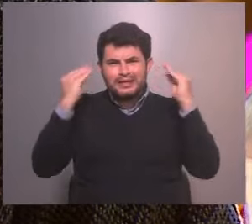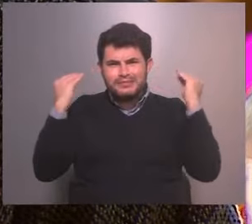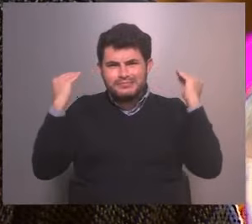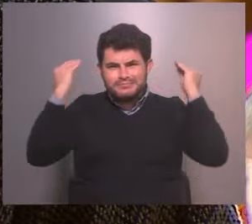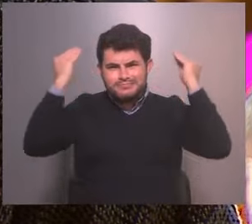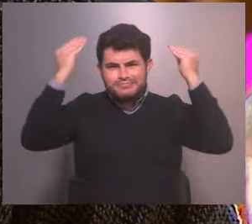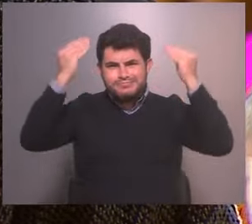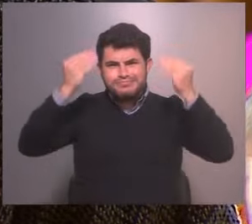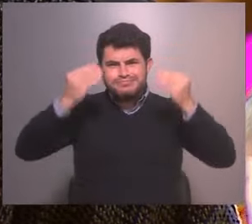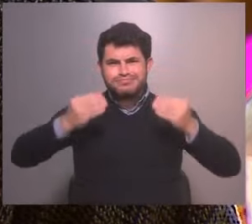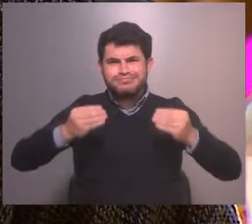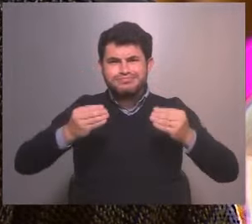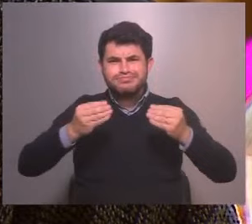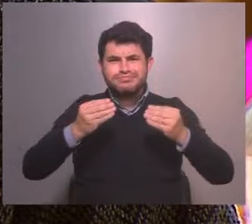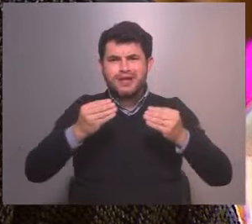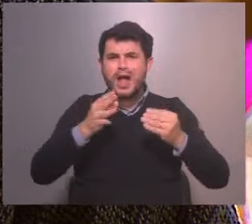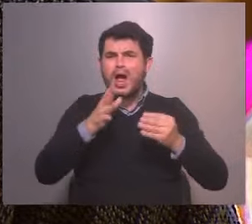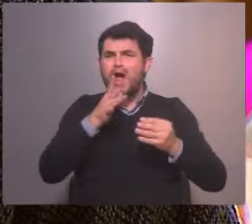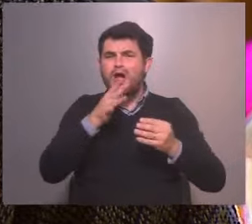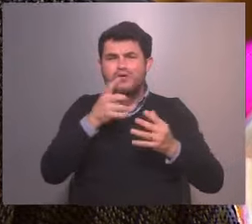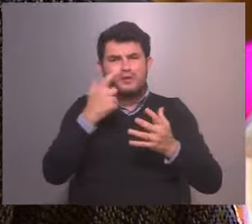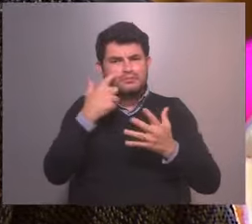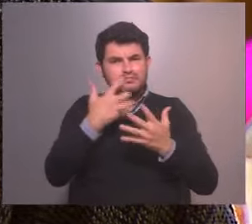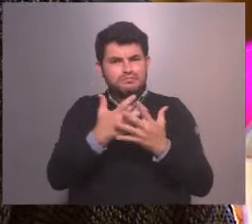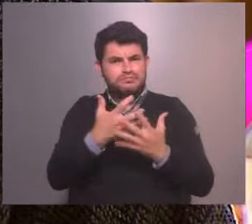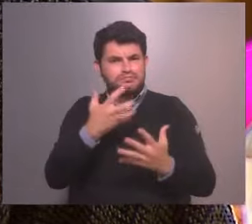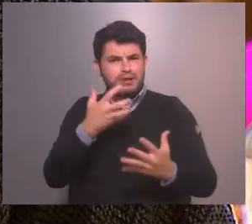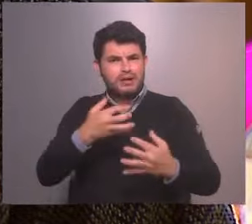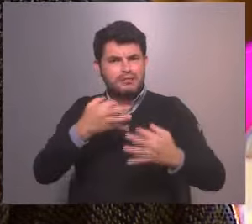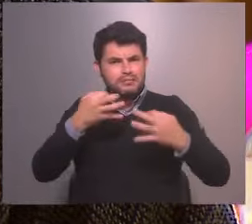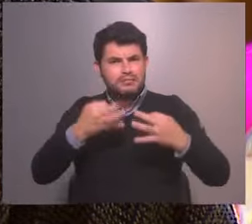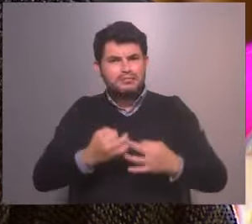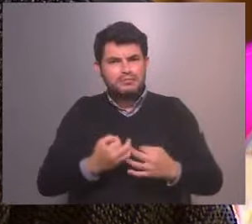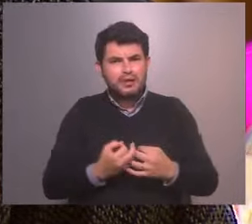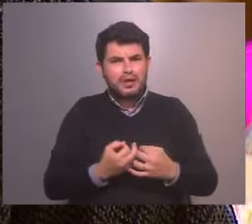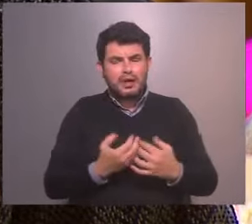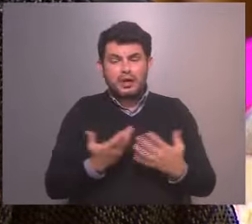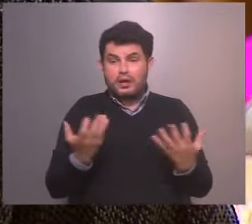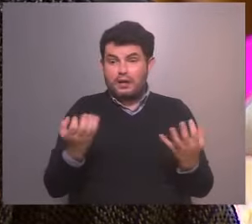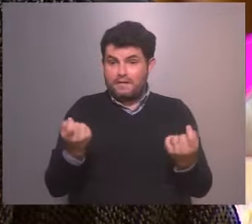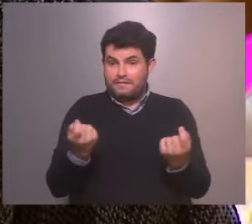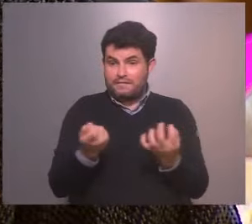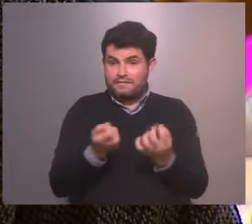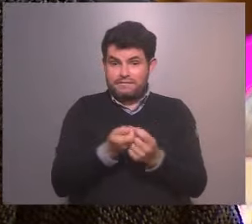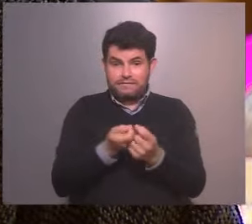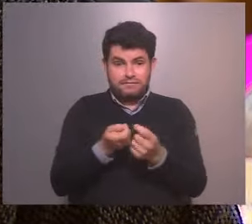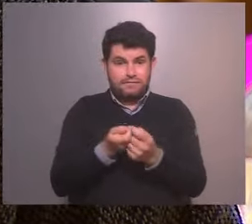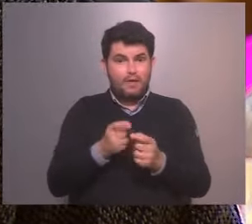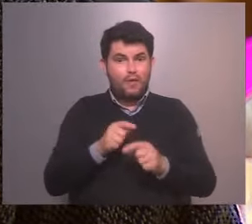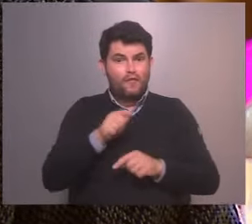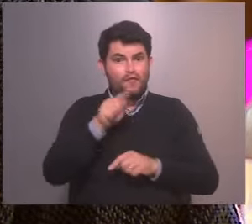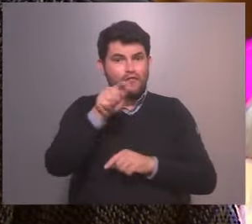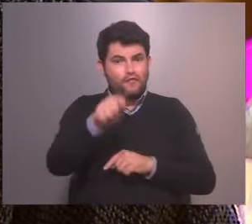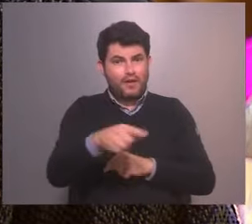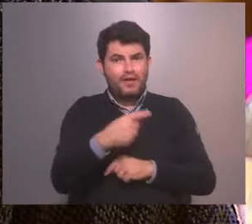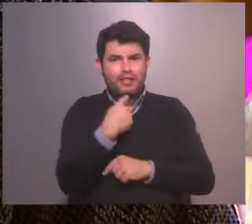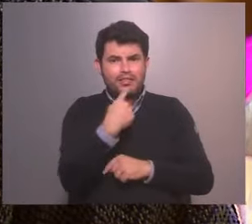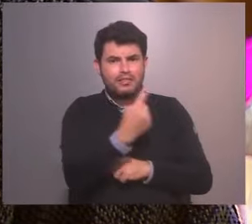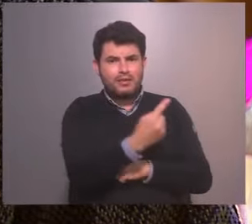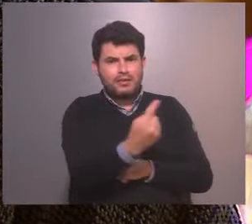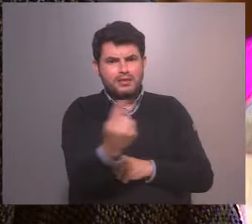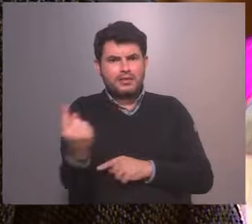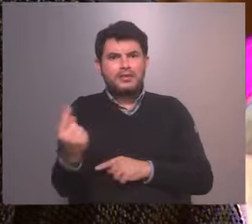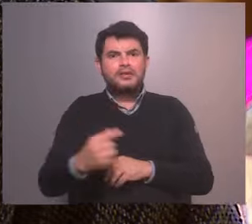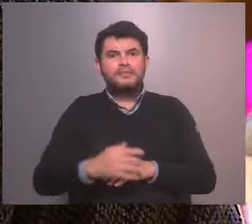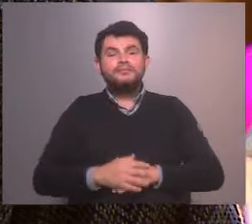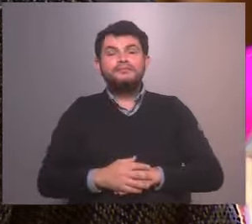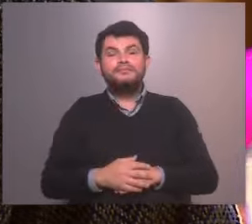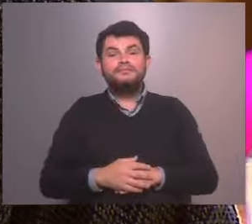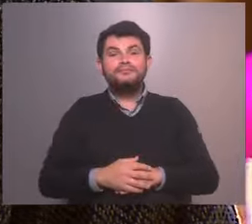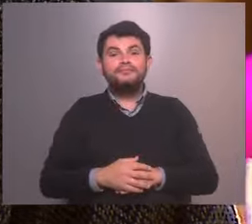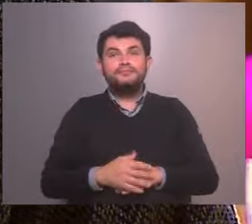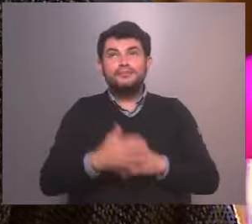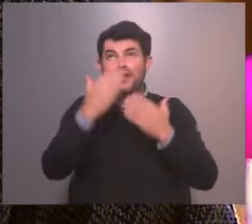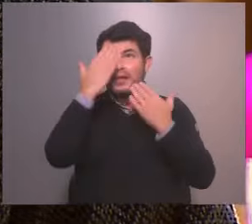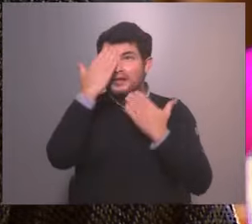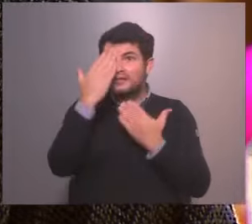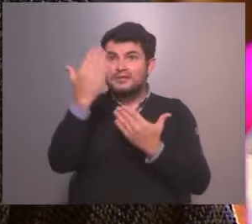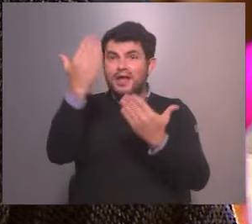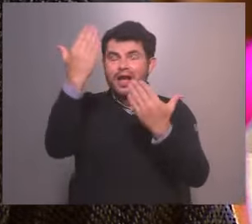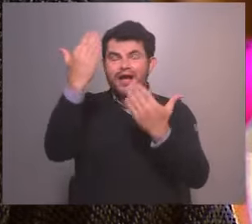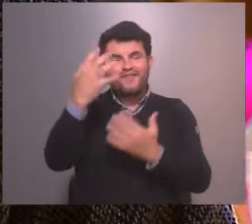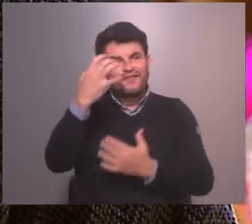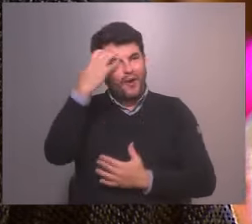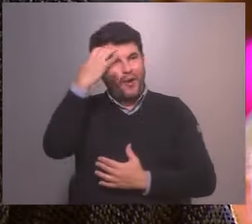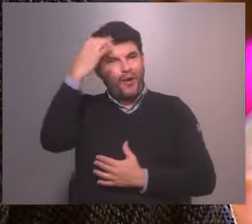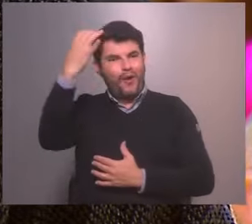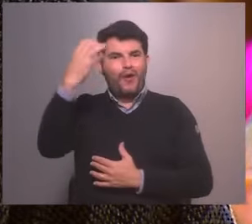Então, Pilato tomou a Jesus e o mandou azotar. E os soldados trenzaram uma corona